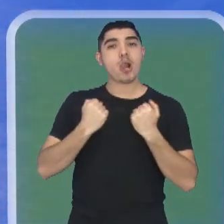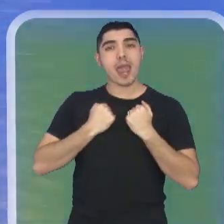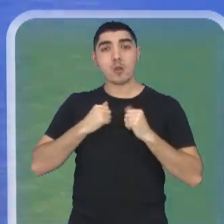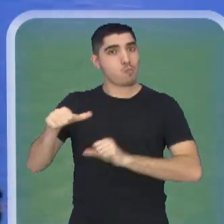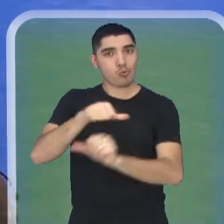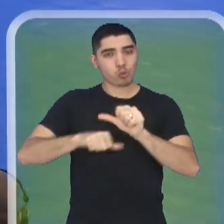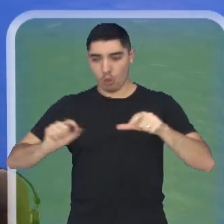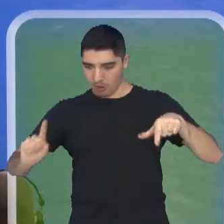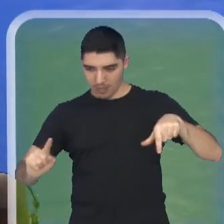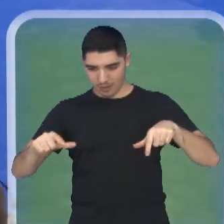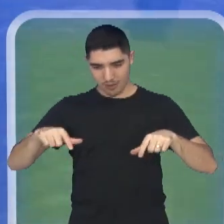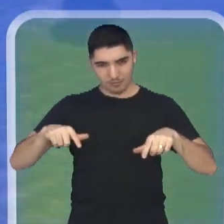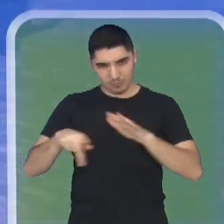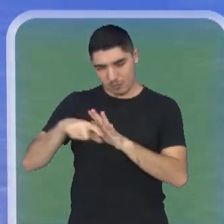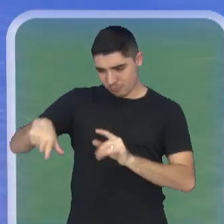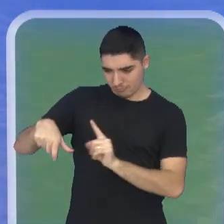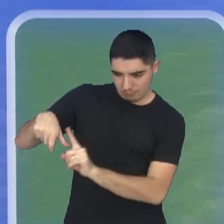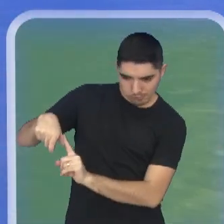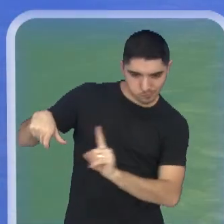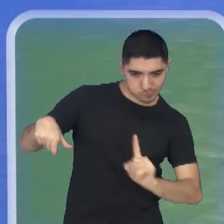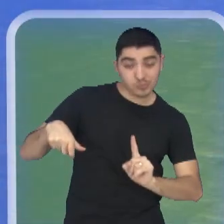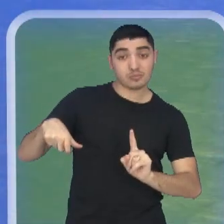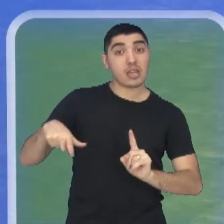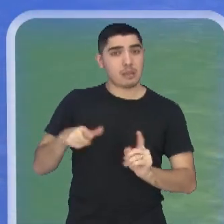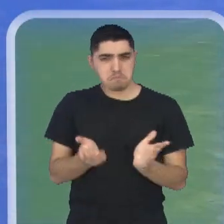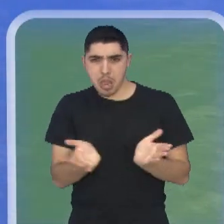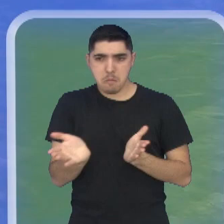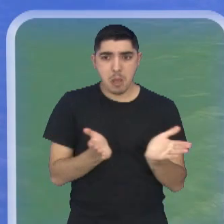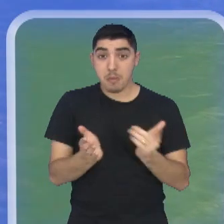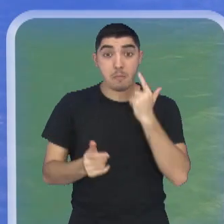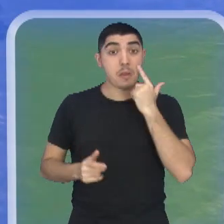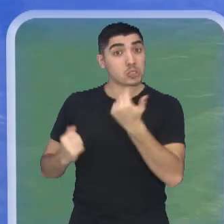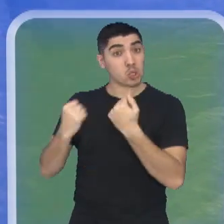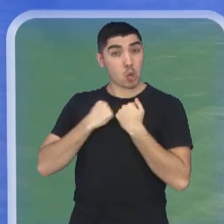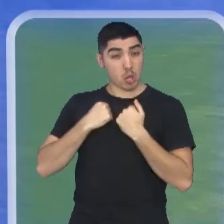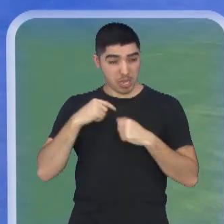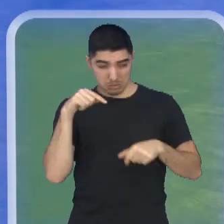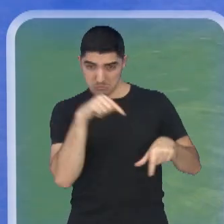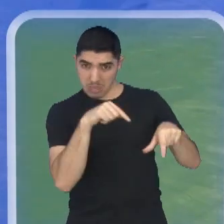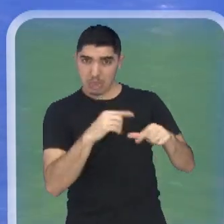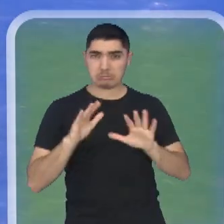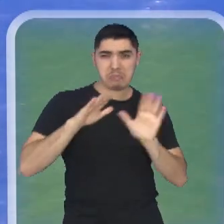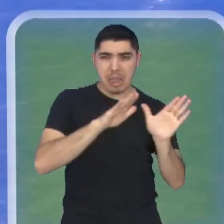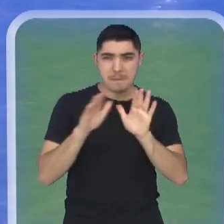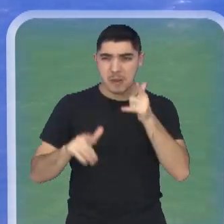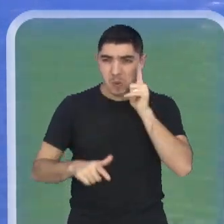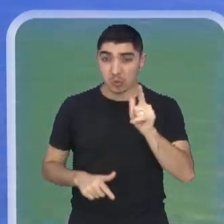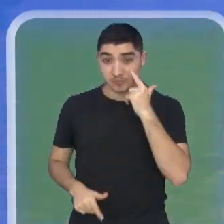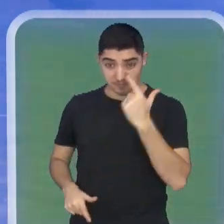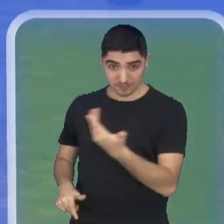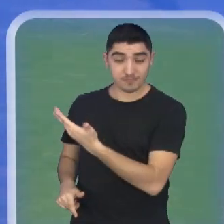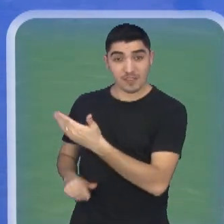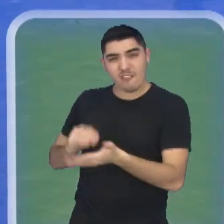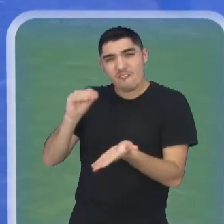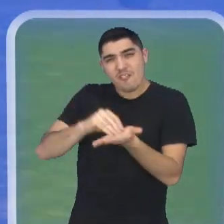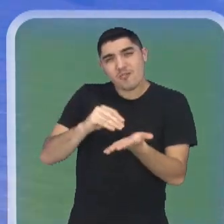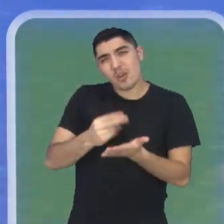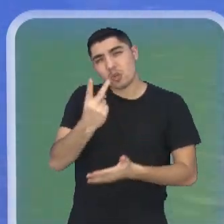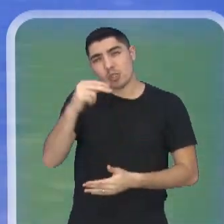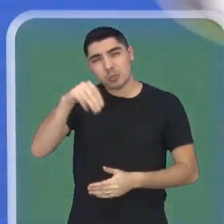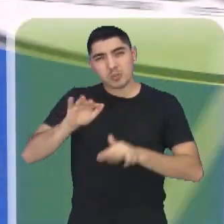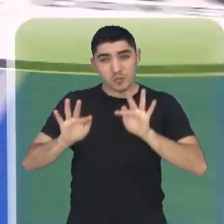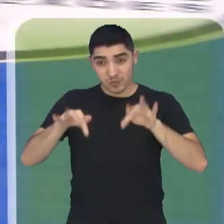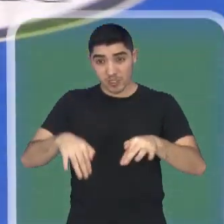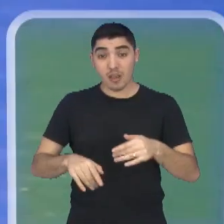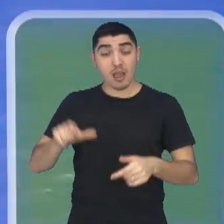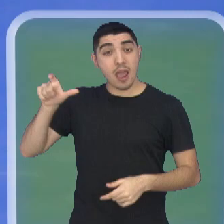linha. Mas era a Susan que estava garantindo o resultado com defesaças como essa. Restando 2 minutos, a Romero